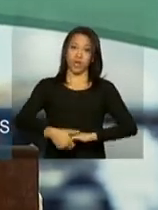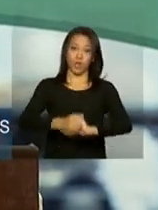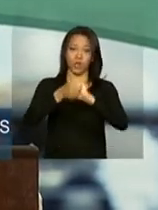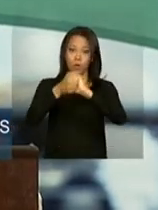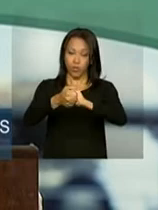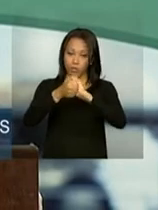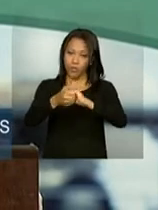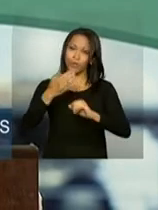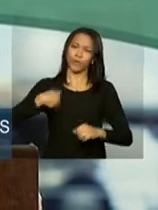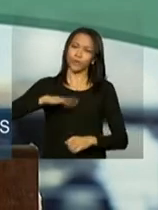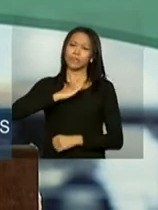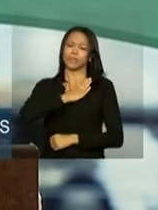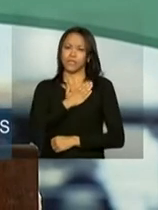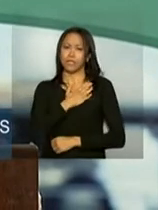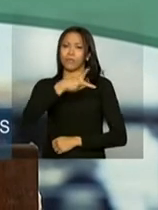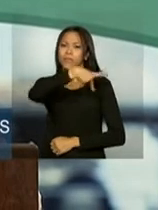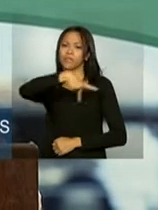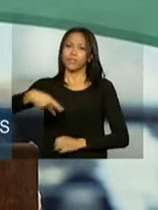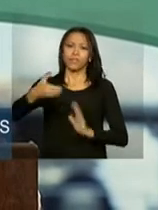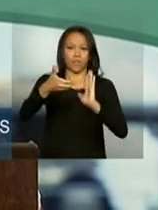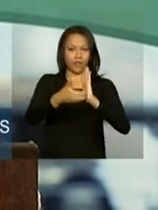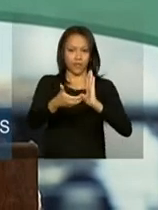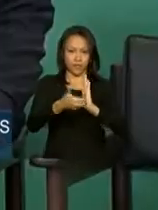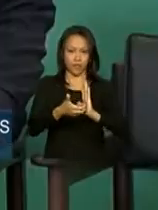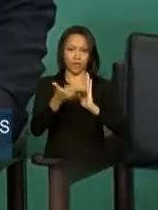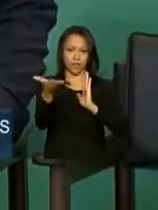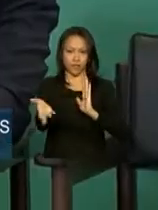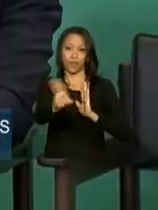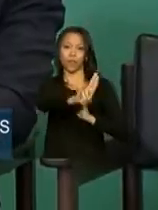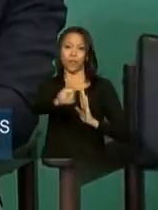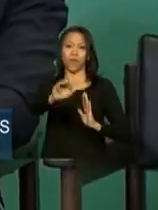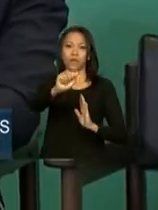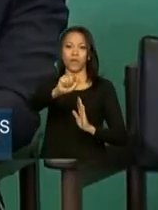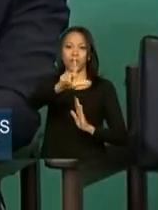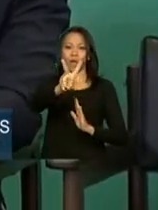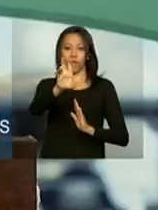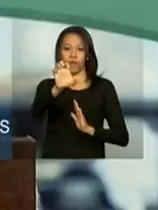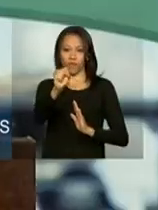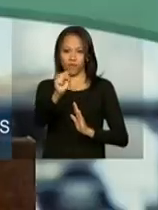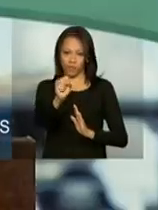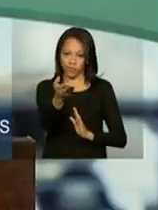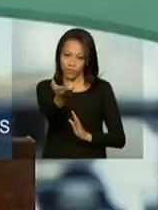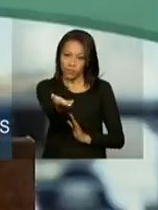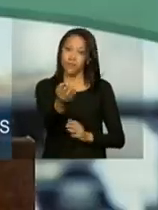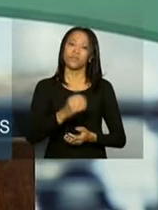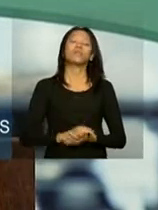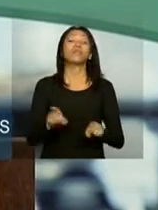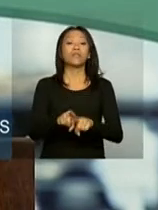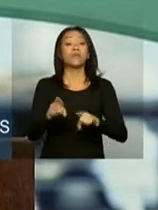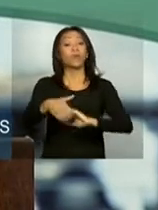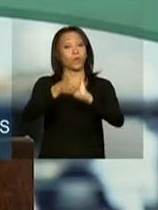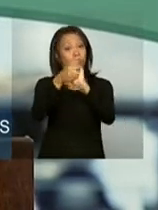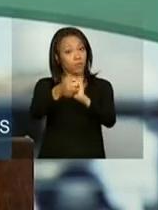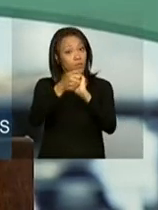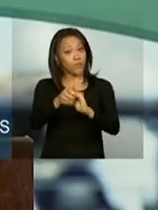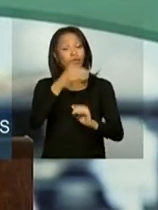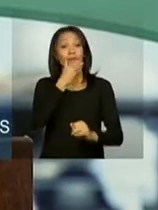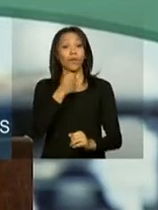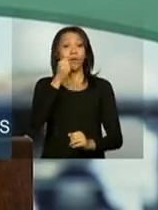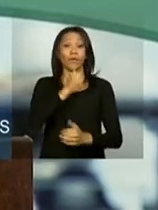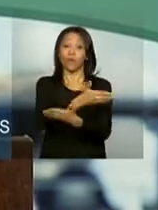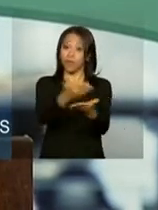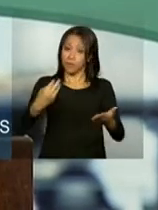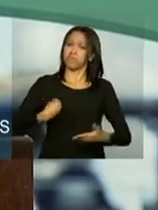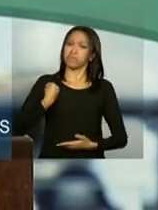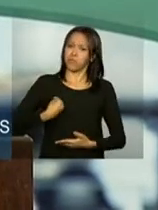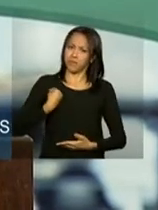querido presidente da Câmara dos Deputados, o deputado Henrique Eduardo Alves. cumprimentar as senhoras e senhores ministros